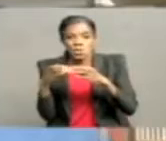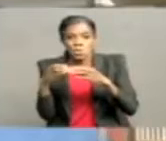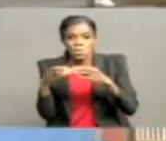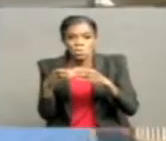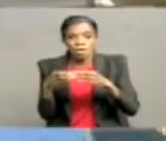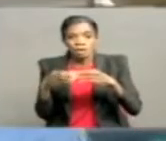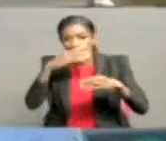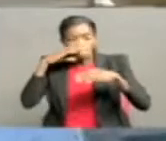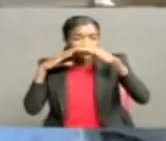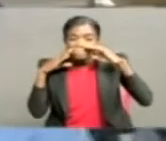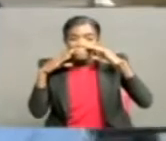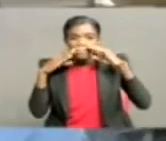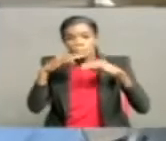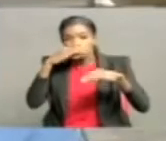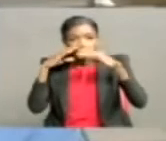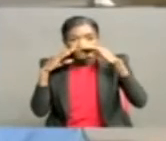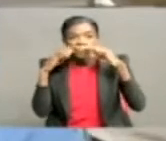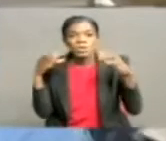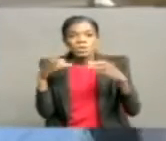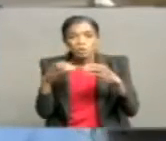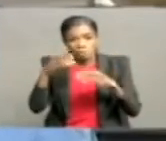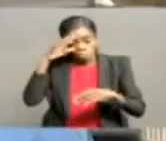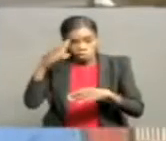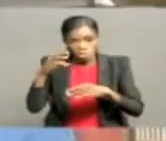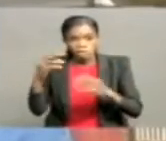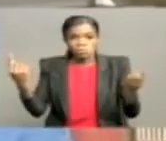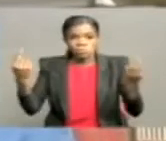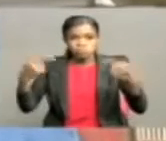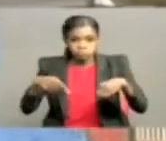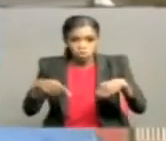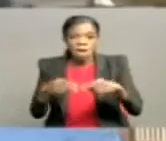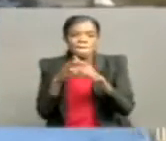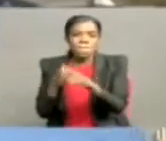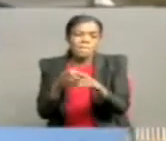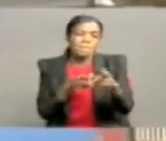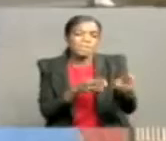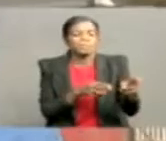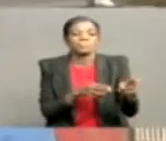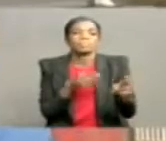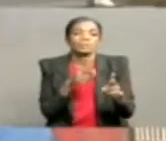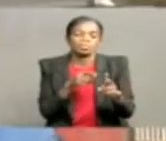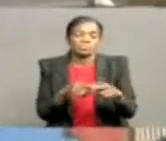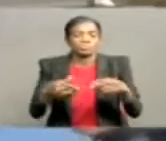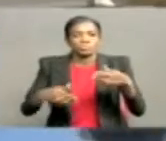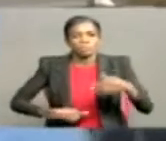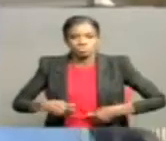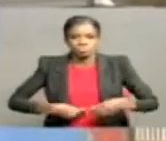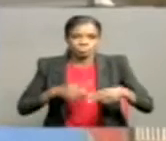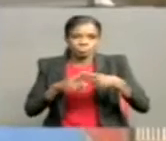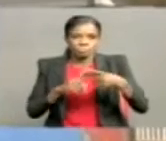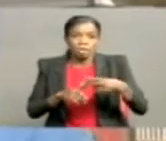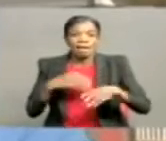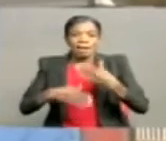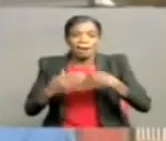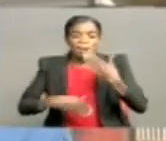ferimentos graves, inicialmente, entre o nosso inspetor e também o agente Mateus João, que depois de socorridos para o Hospital